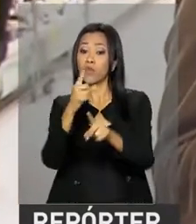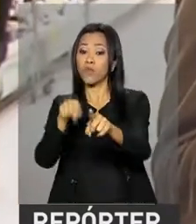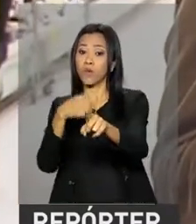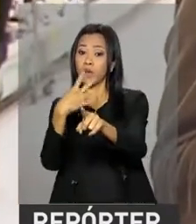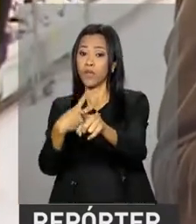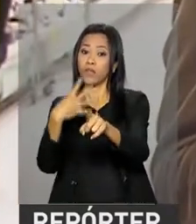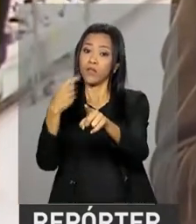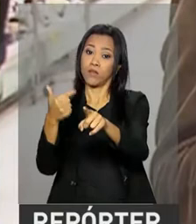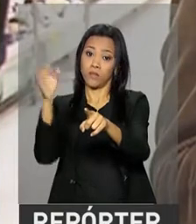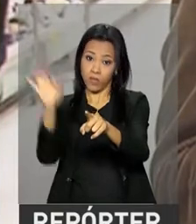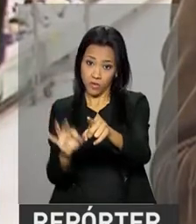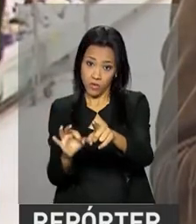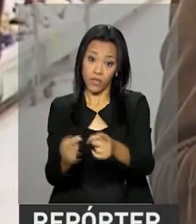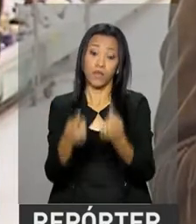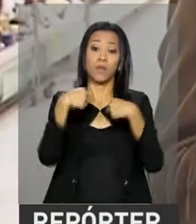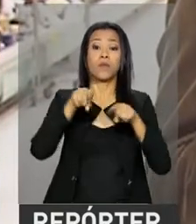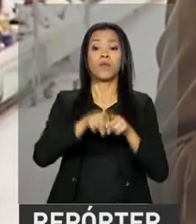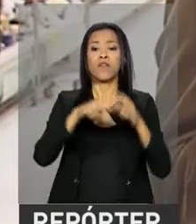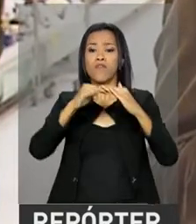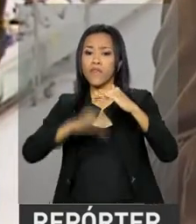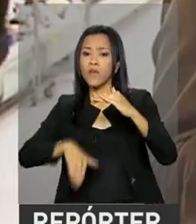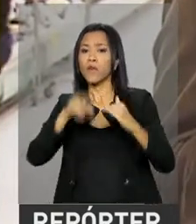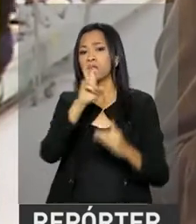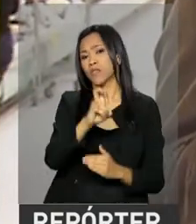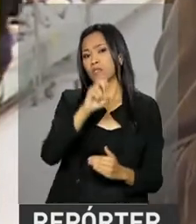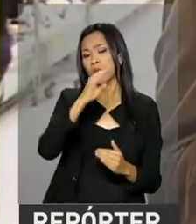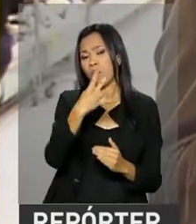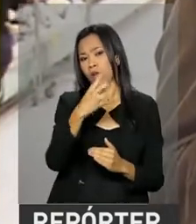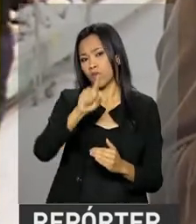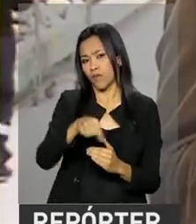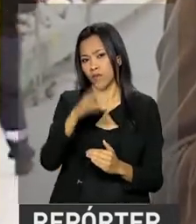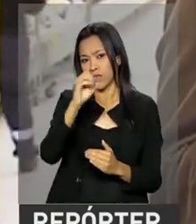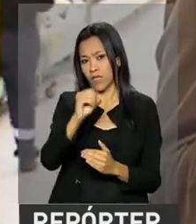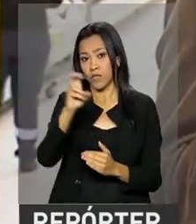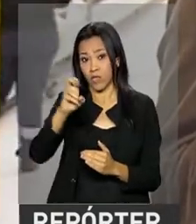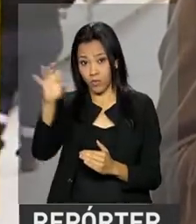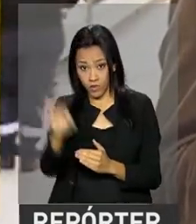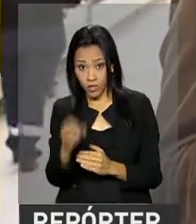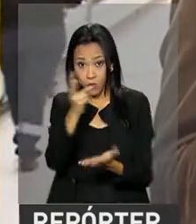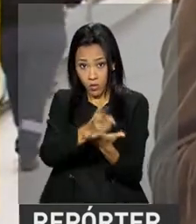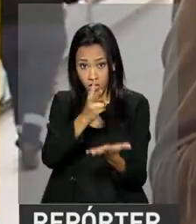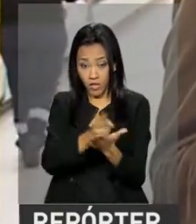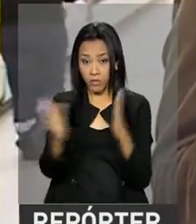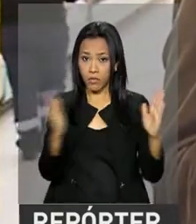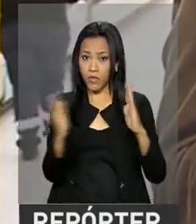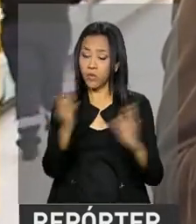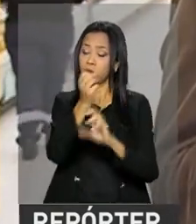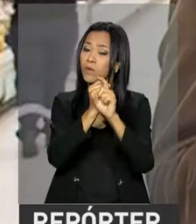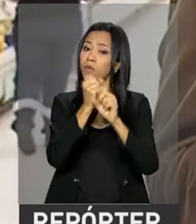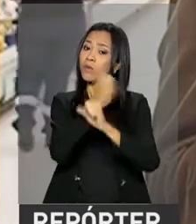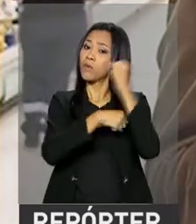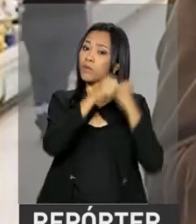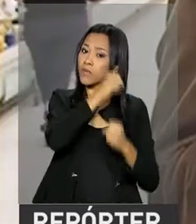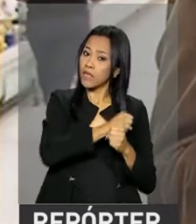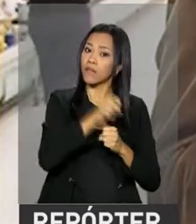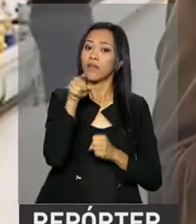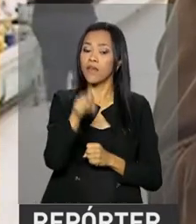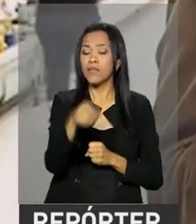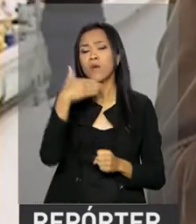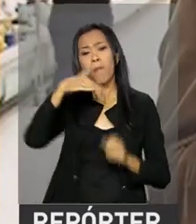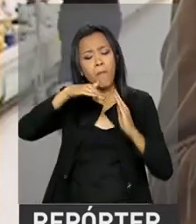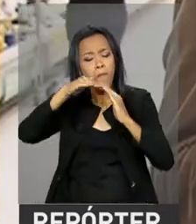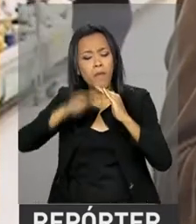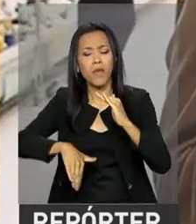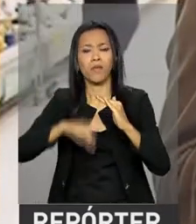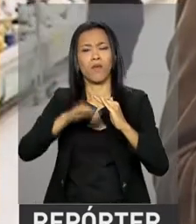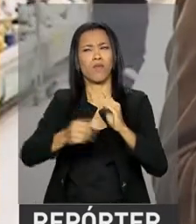aos 4,05% registrados no mesmo período do ano passado. E este é o menor índice para os primeiros 5 meses do